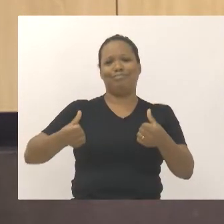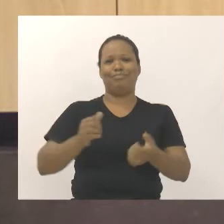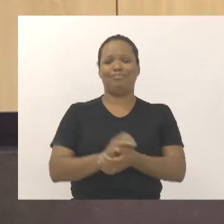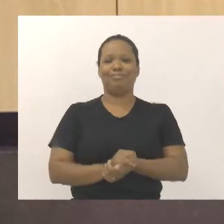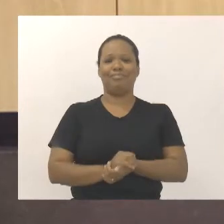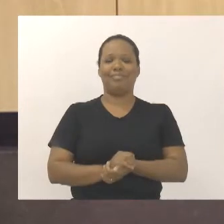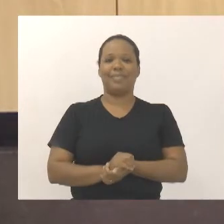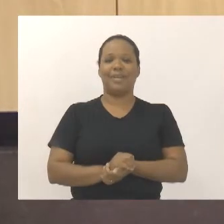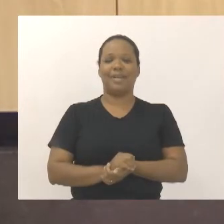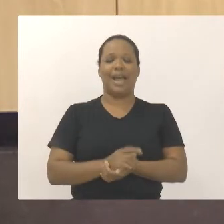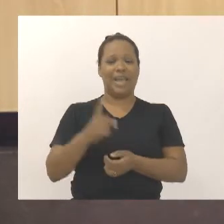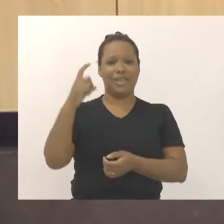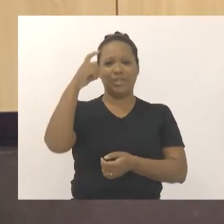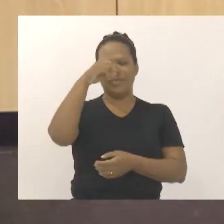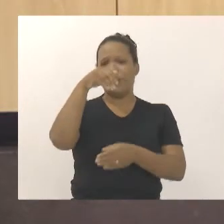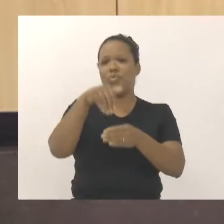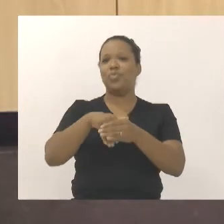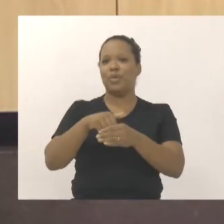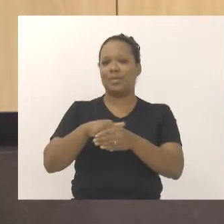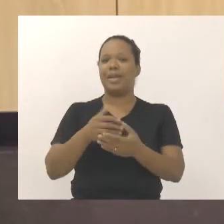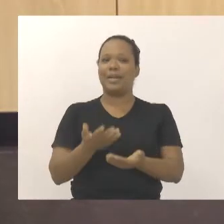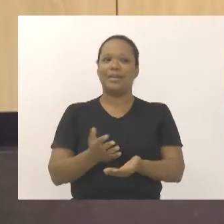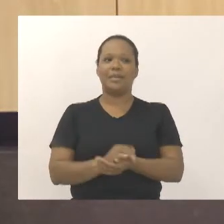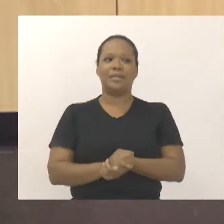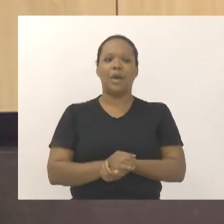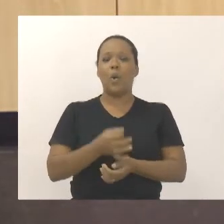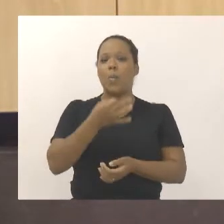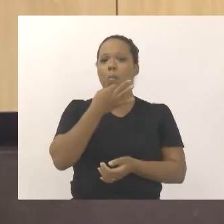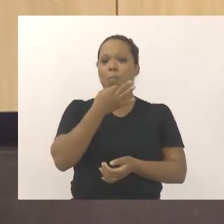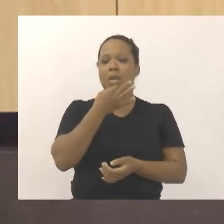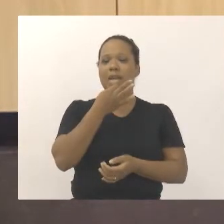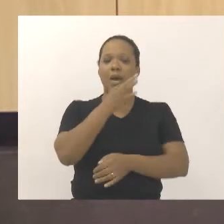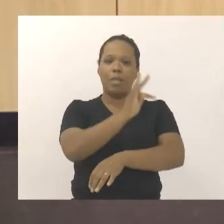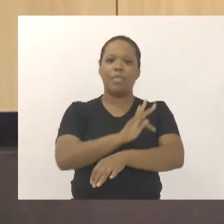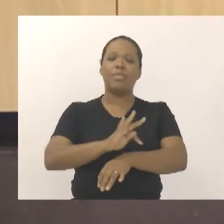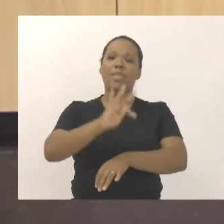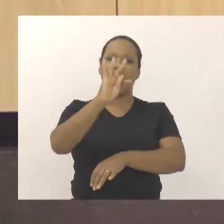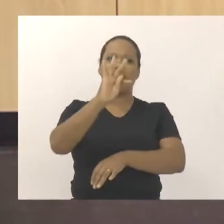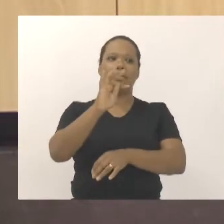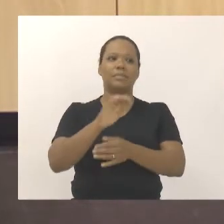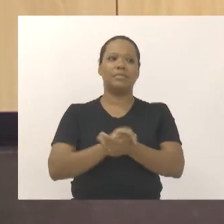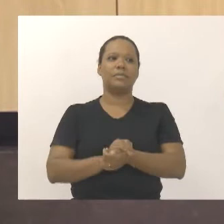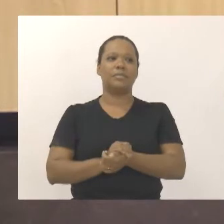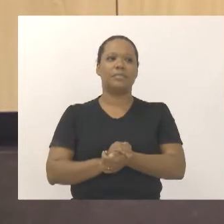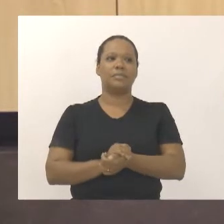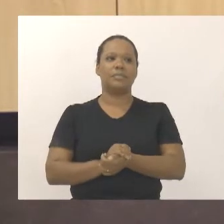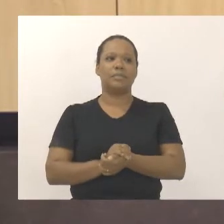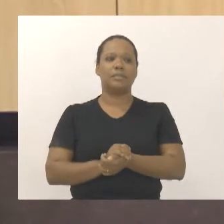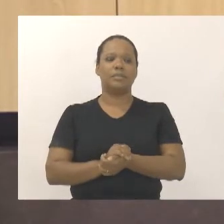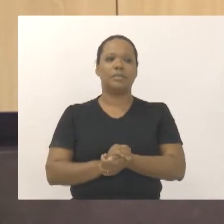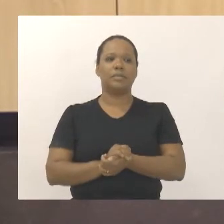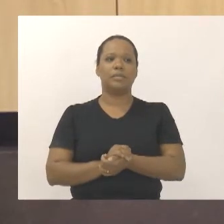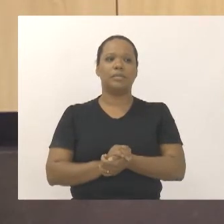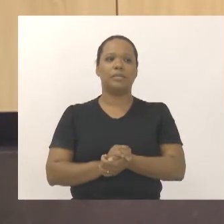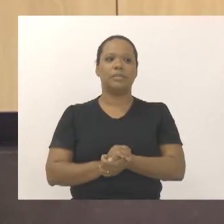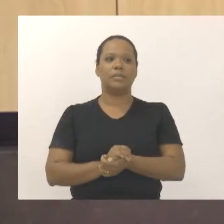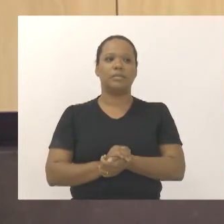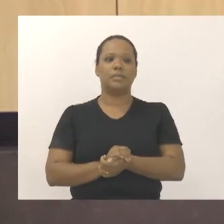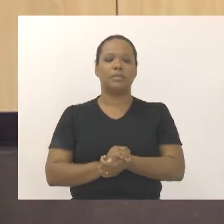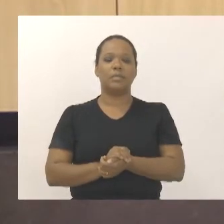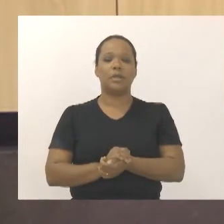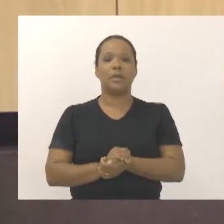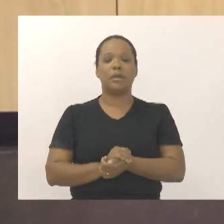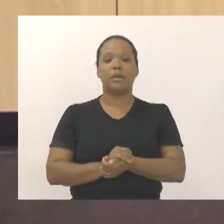Porque é muito difícil votar isso aqui. A opinião técnica e a opinião também da pessoa que muitas vezes